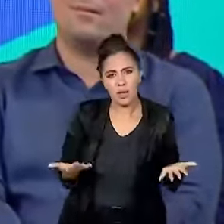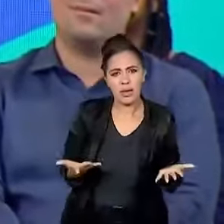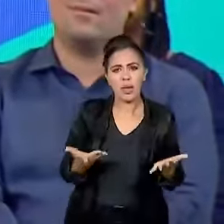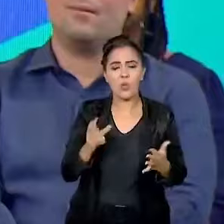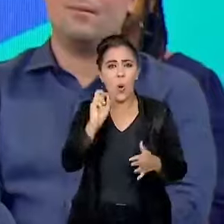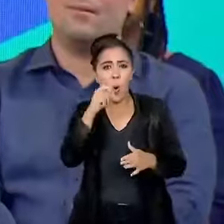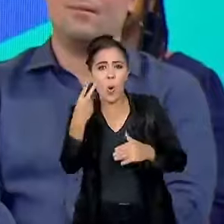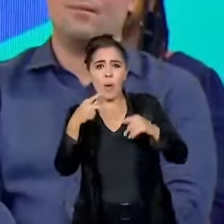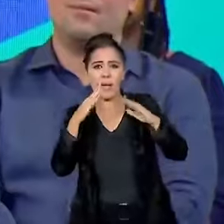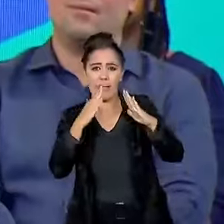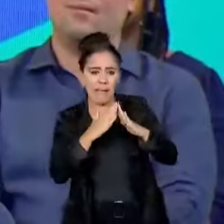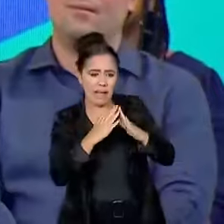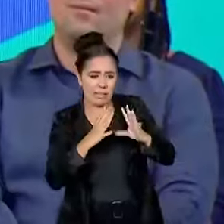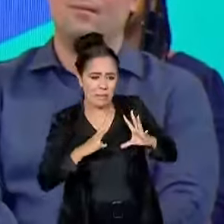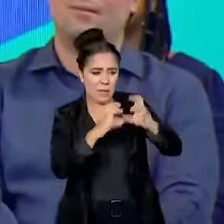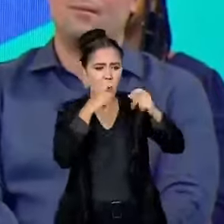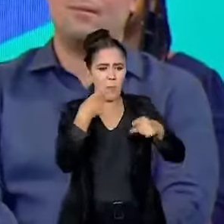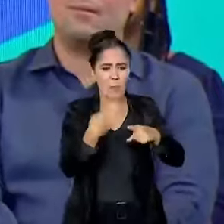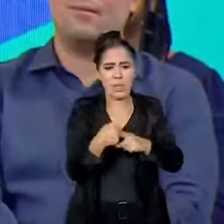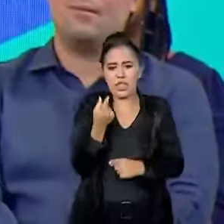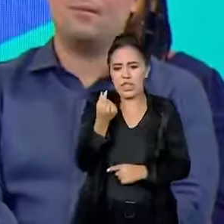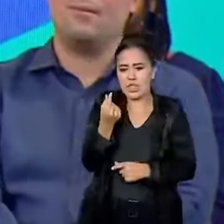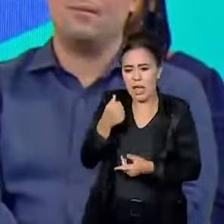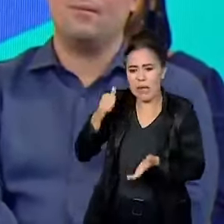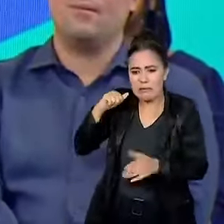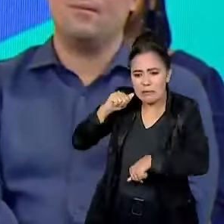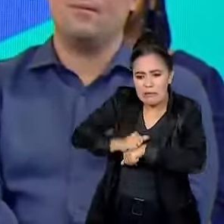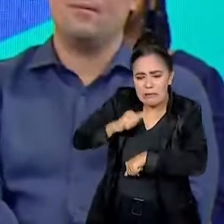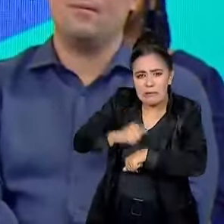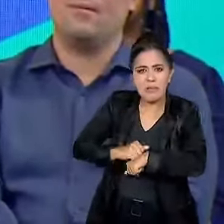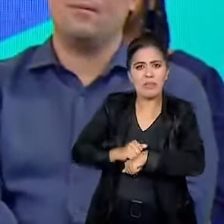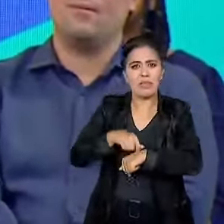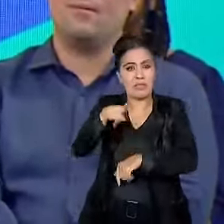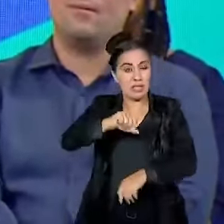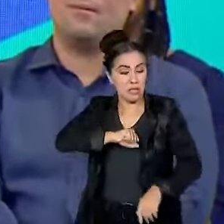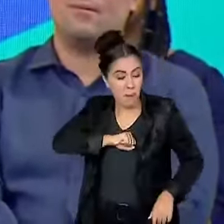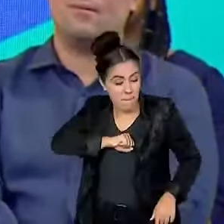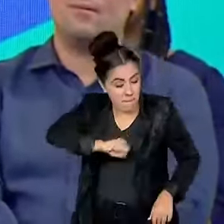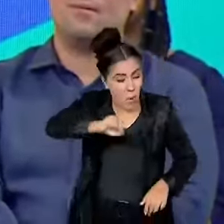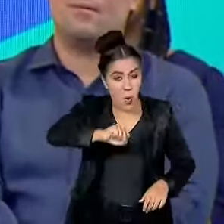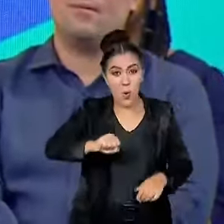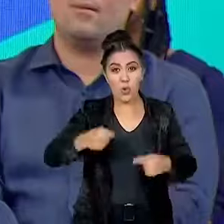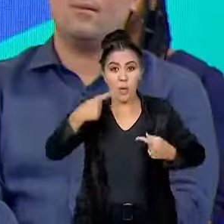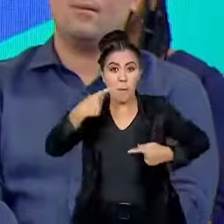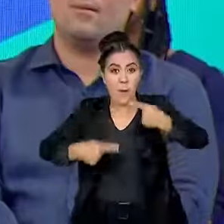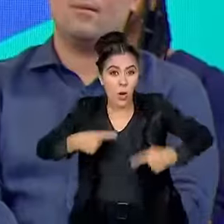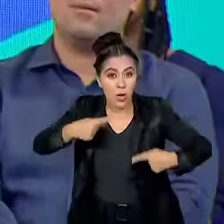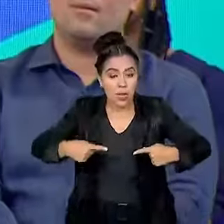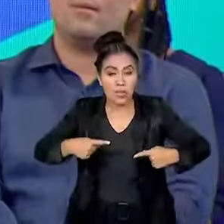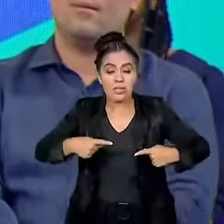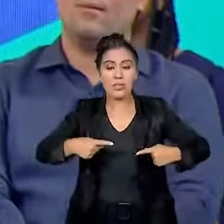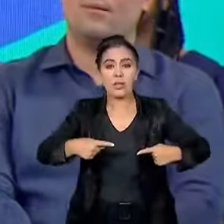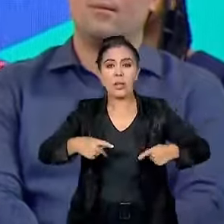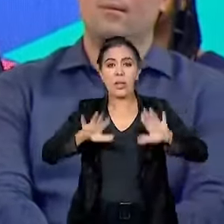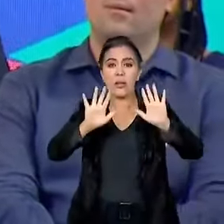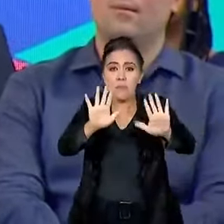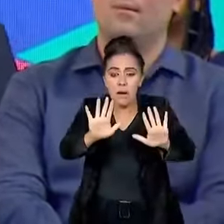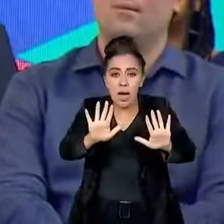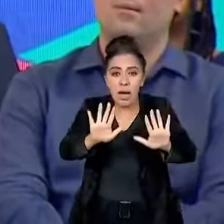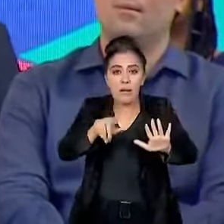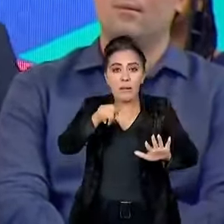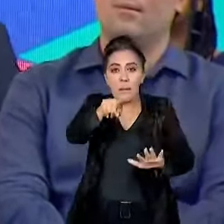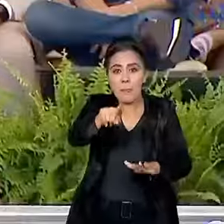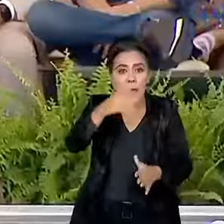porque o dinheiro está curto, e você tiver puto com a política, puto com a política, que você não acredita